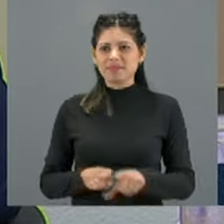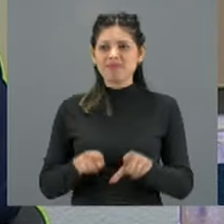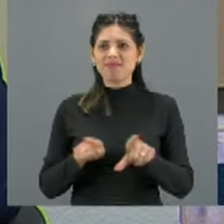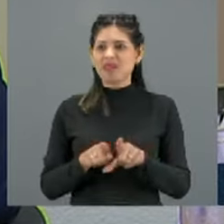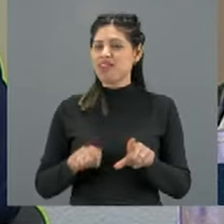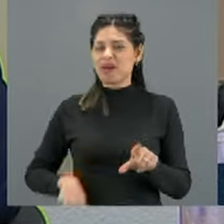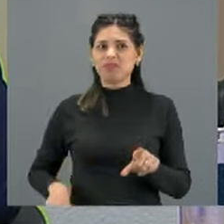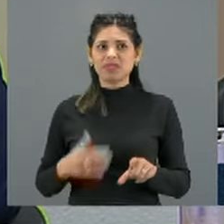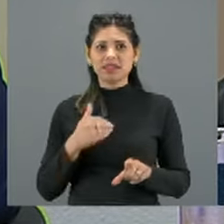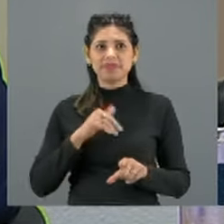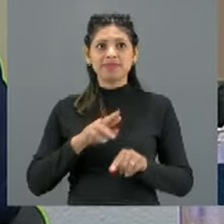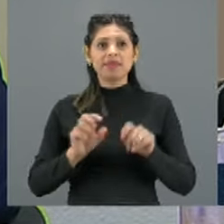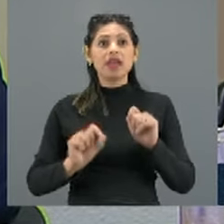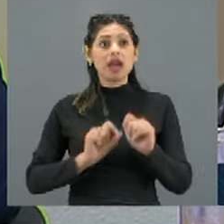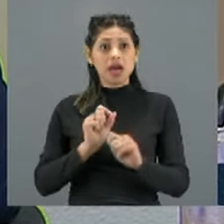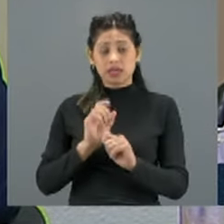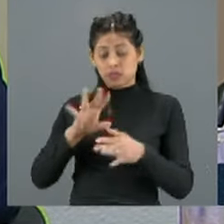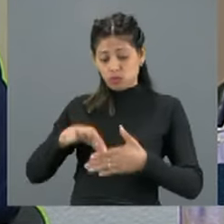sofre.